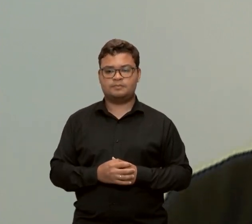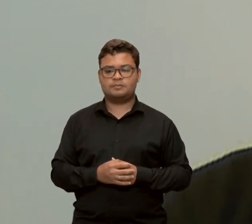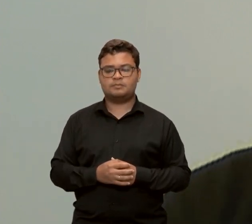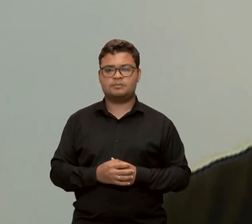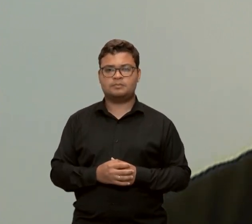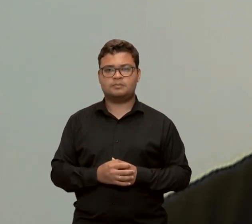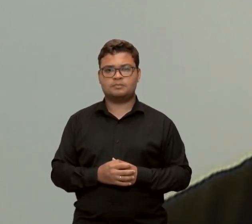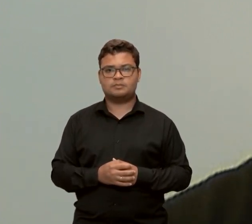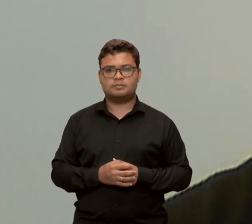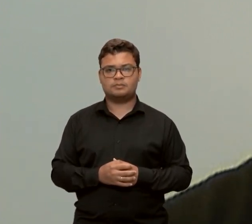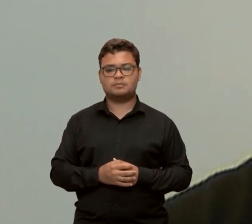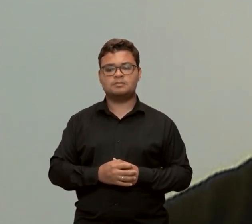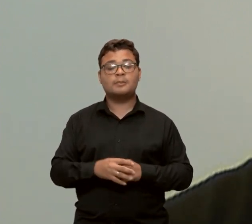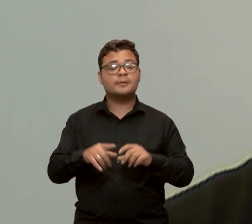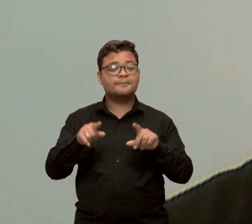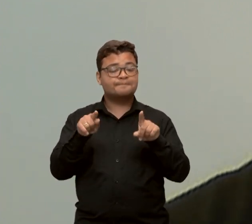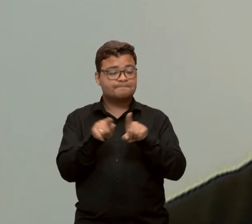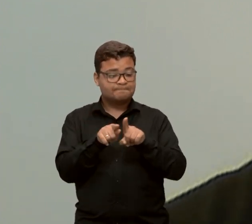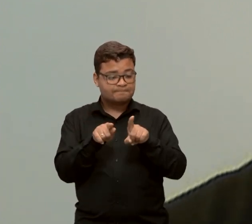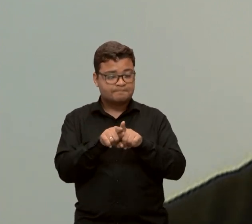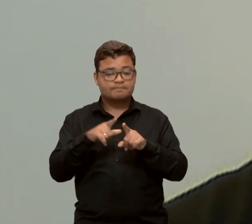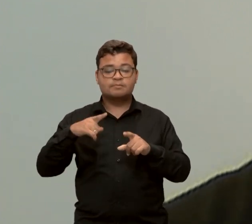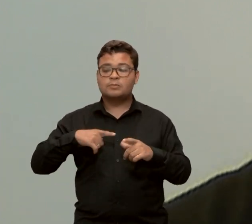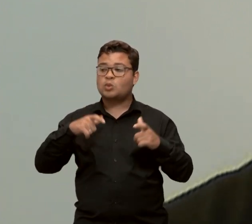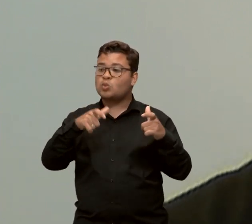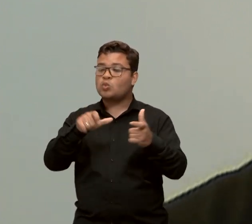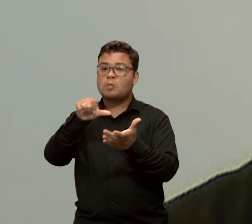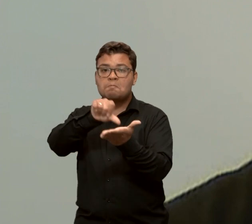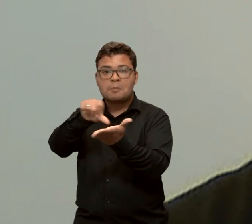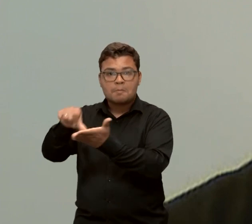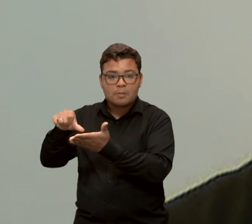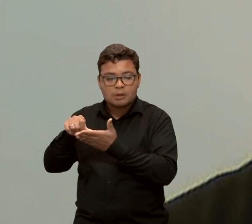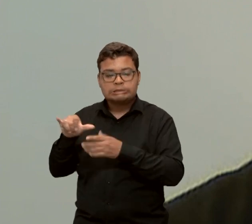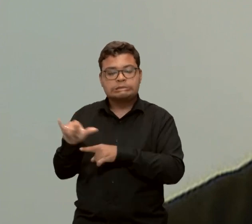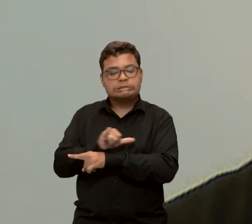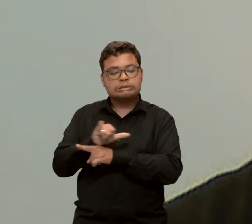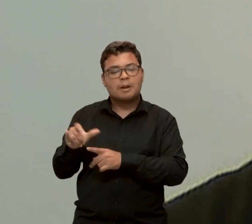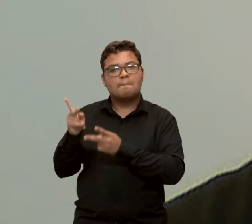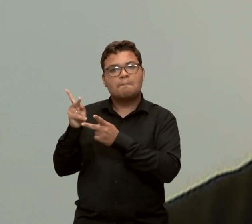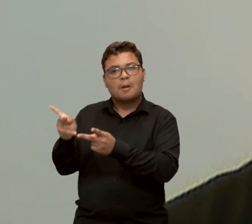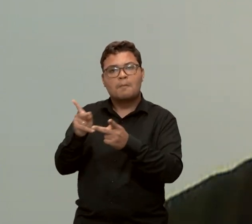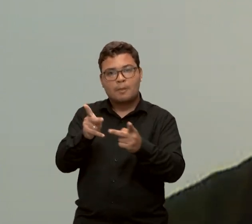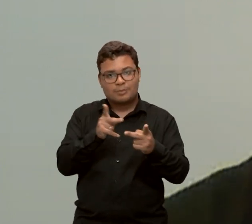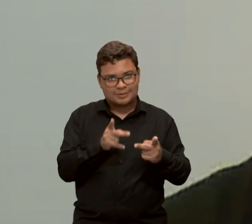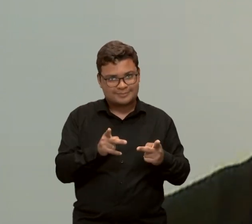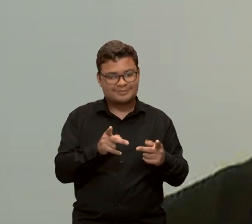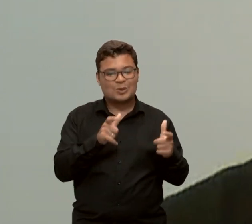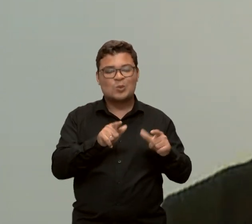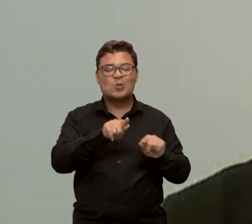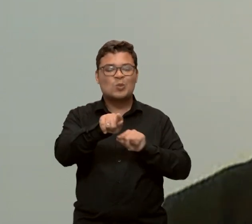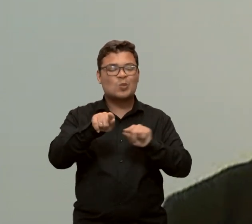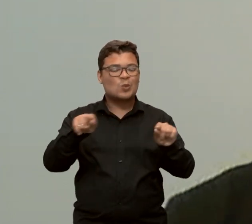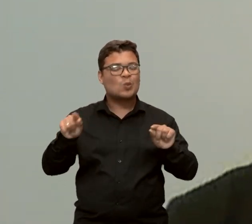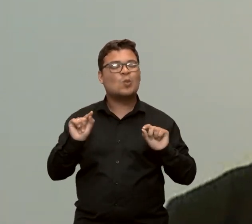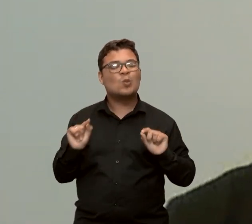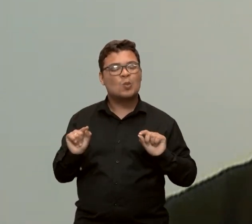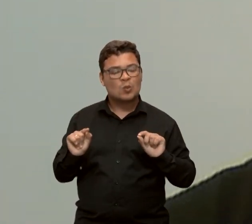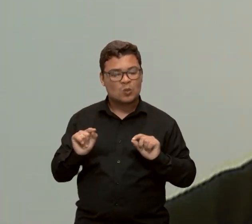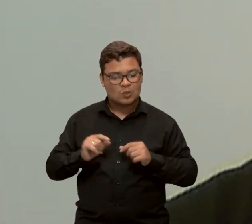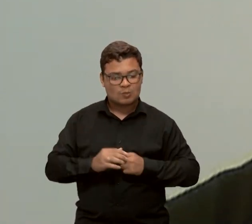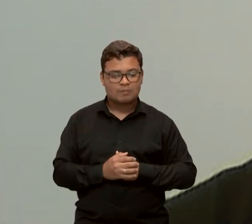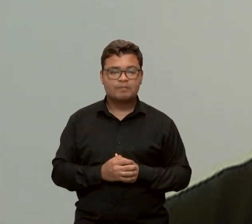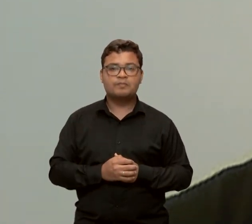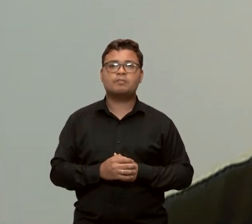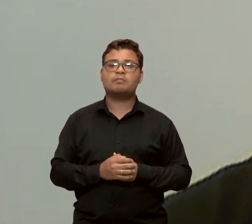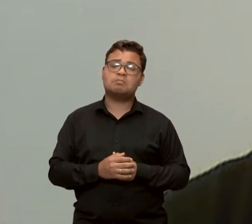Nós temos as nossas equipes de bloqueios de casos, né, que a gente não tem o fumacê veicular, mas nós estamos utilizando o fumacê.